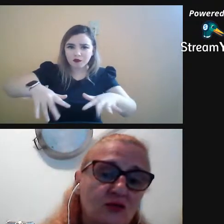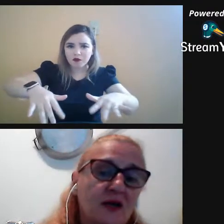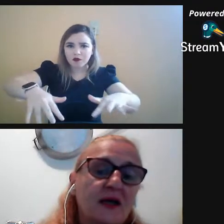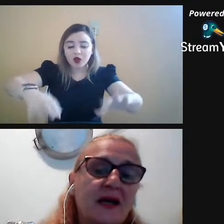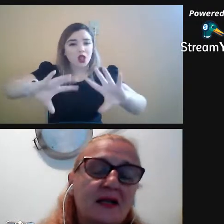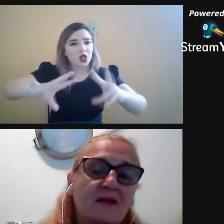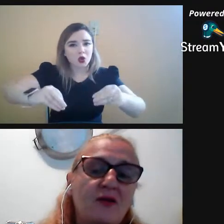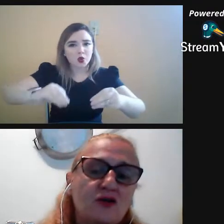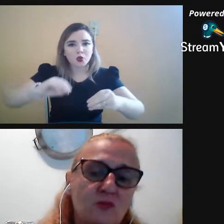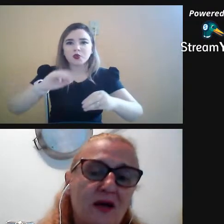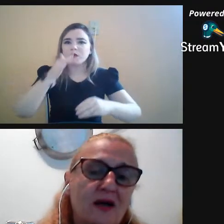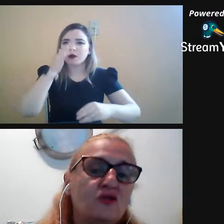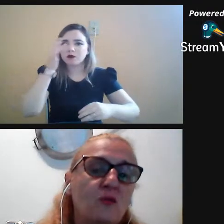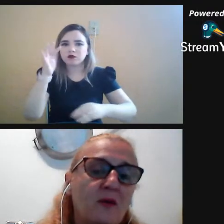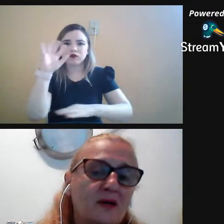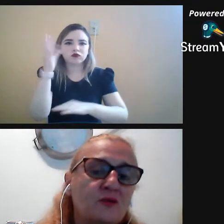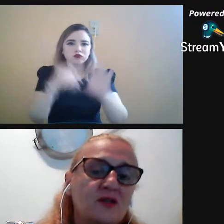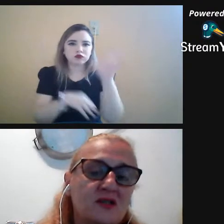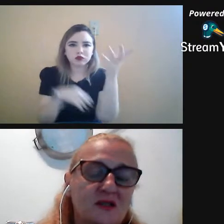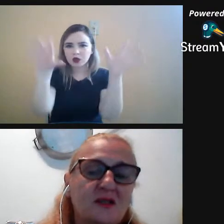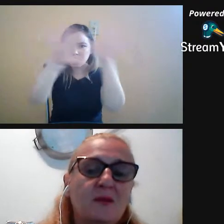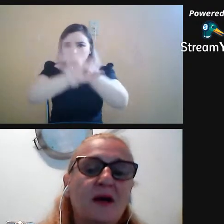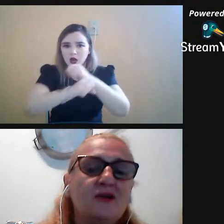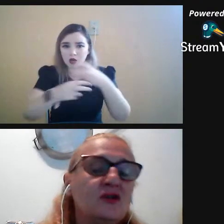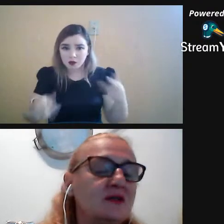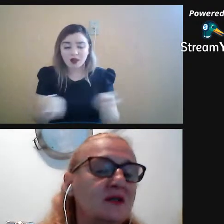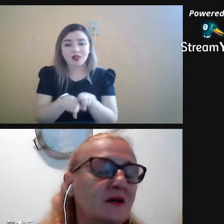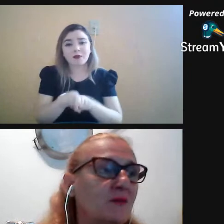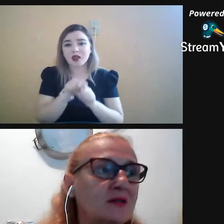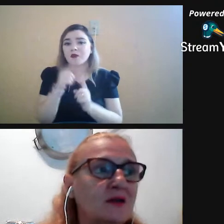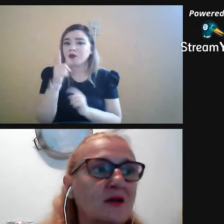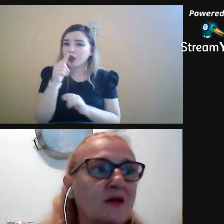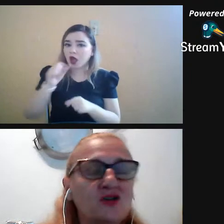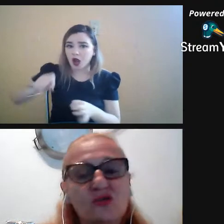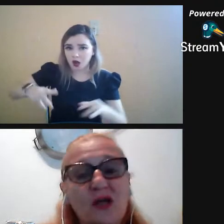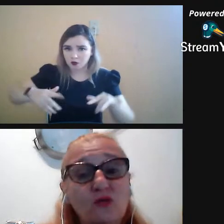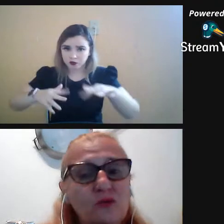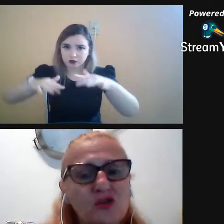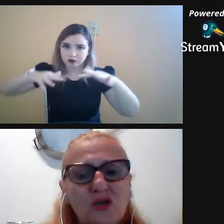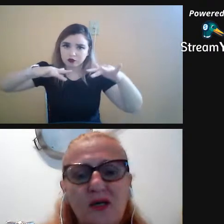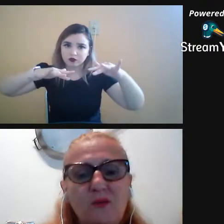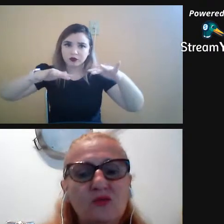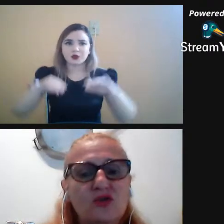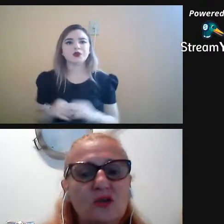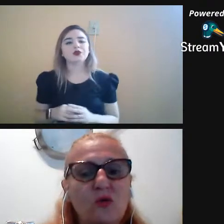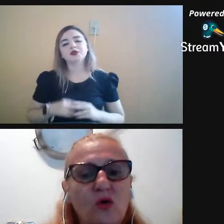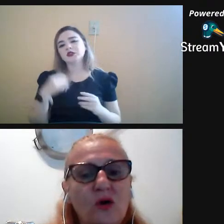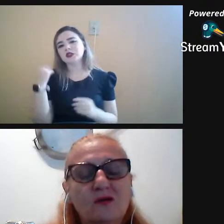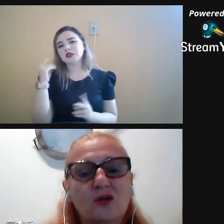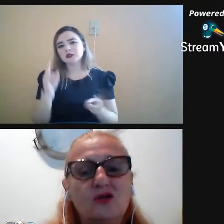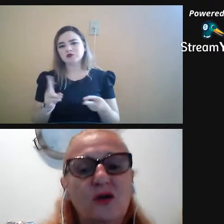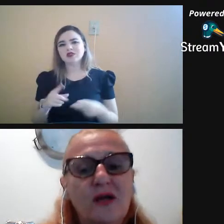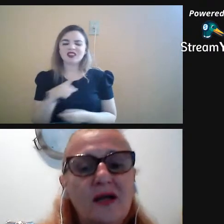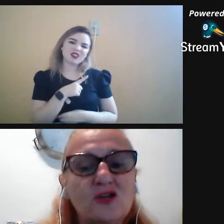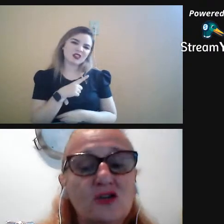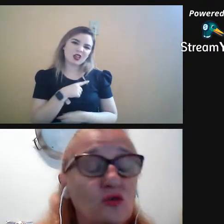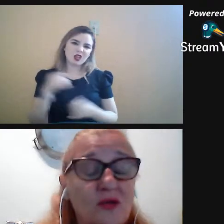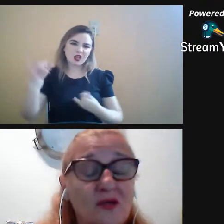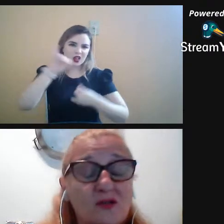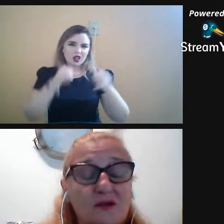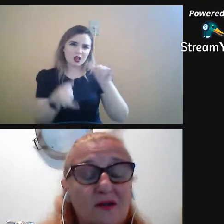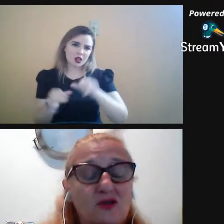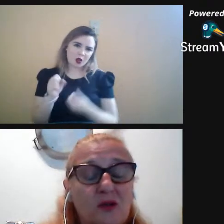rios. E cada vez mais, com mais pesticida, mais questões de adubos químicos que estão colocando nas